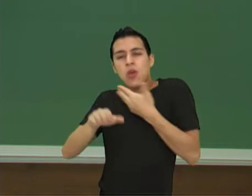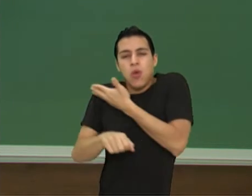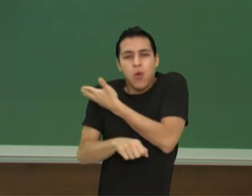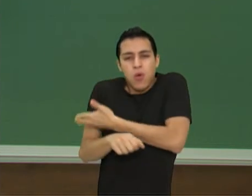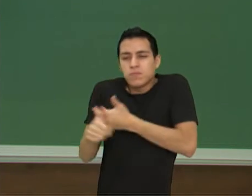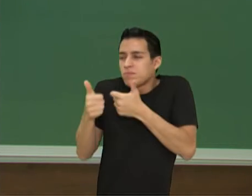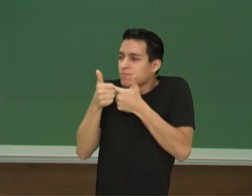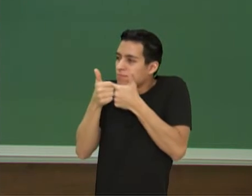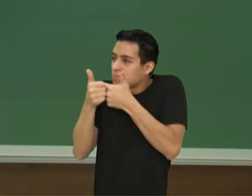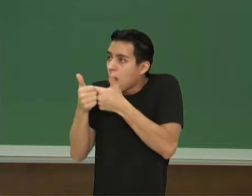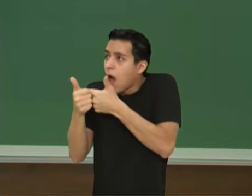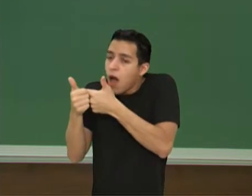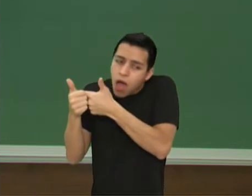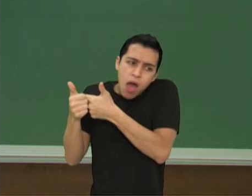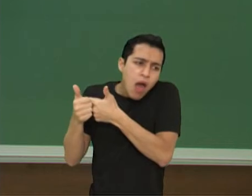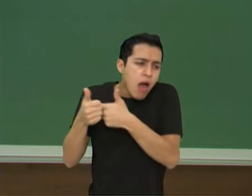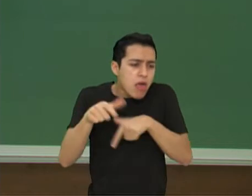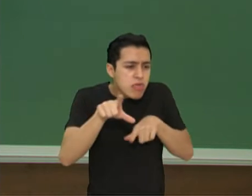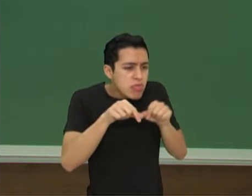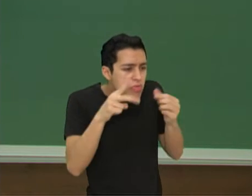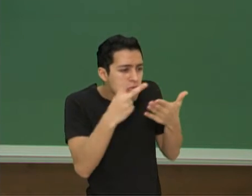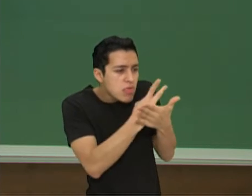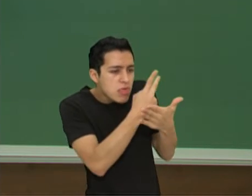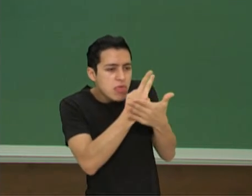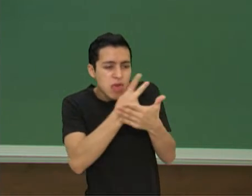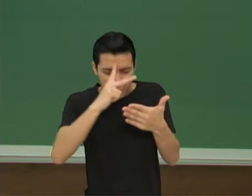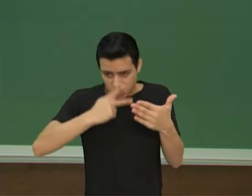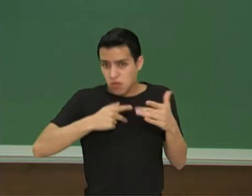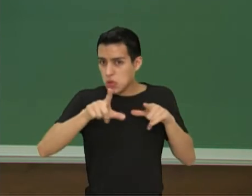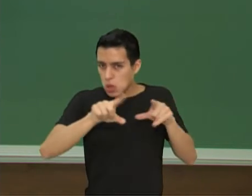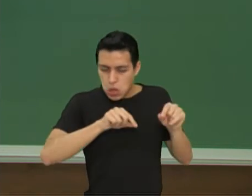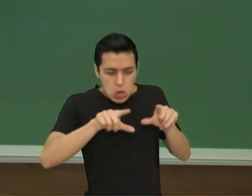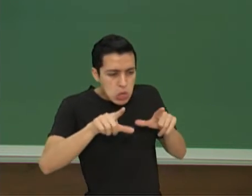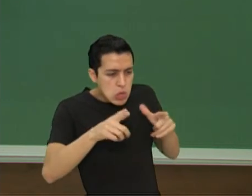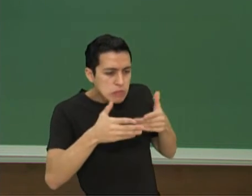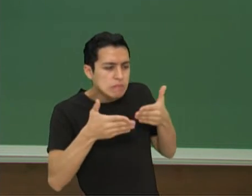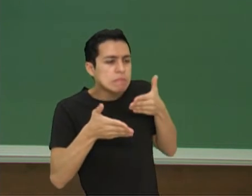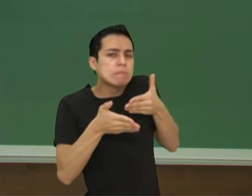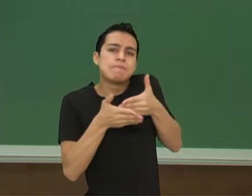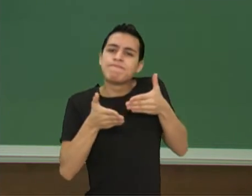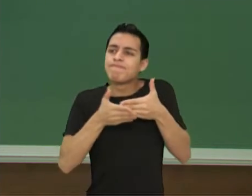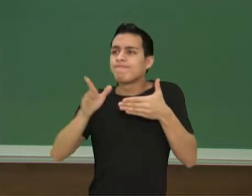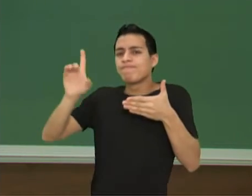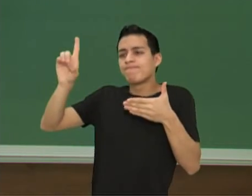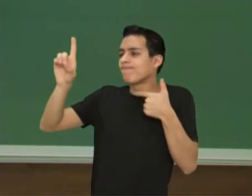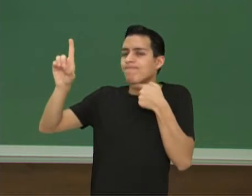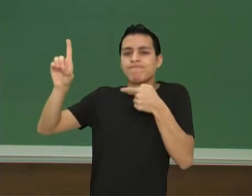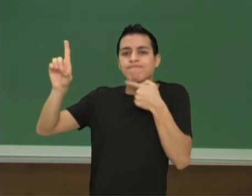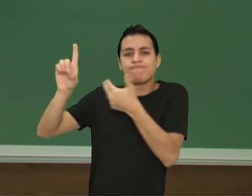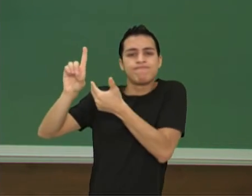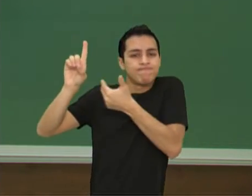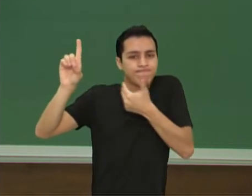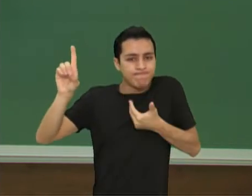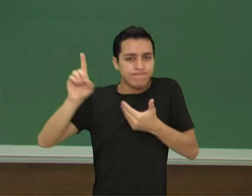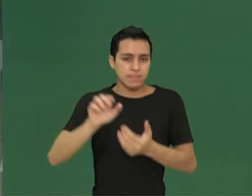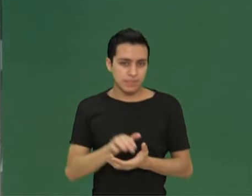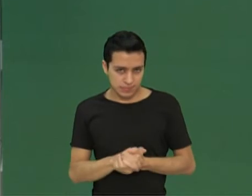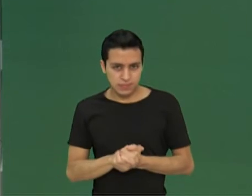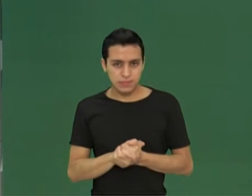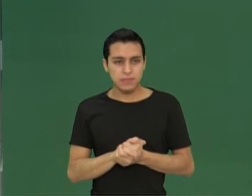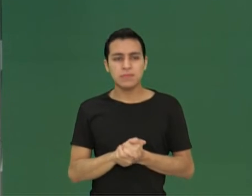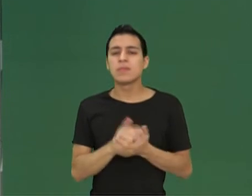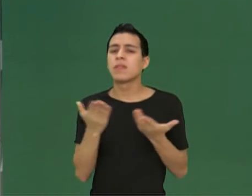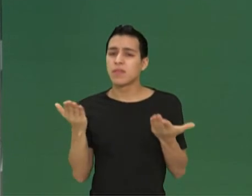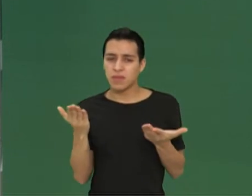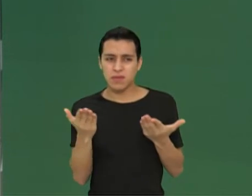as más escolhas, né, as escolhas erradas que tomamos fruto do nosso livre-arbítrio, é um empecilho para essa felicidade. Tá? E seguindo então a